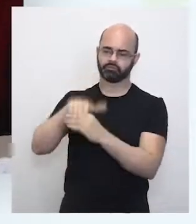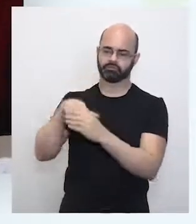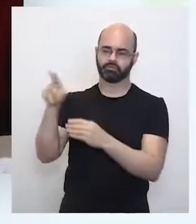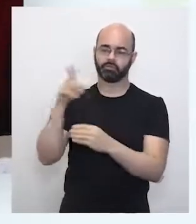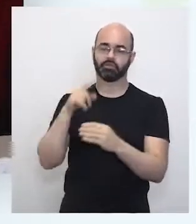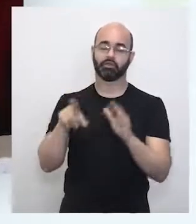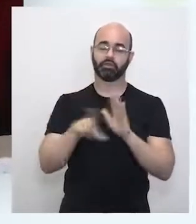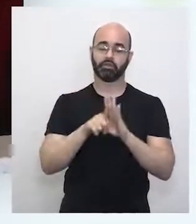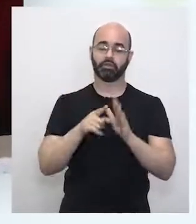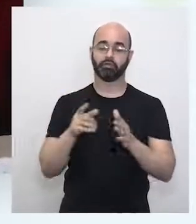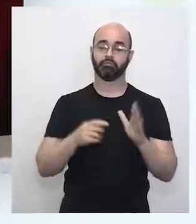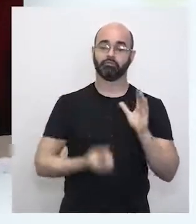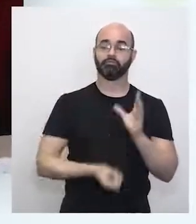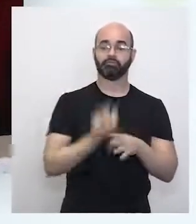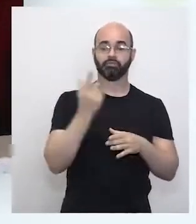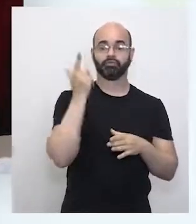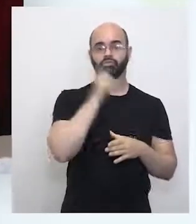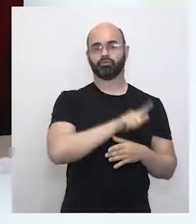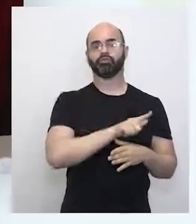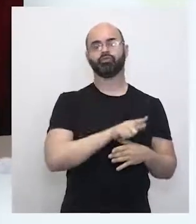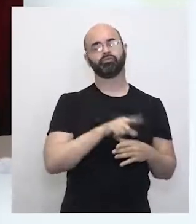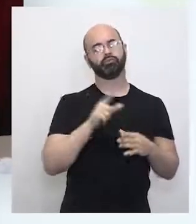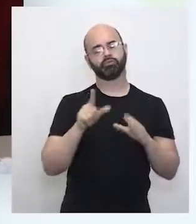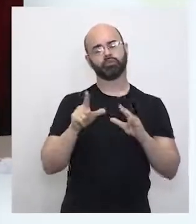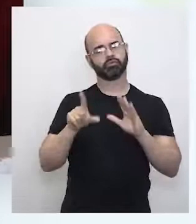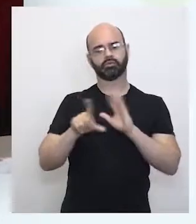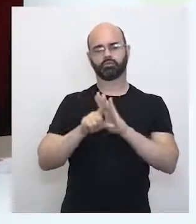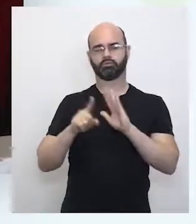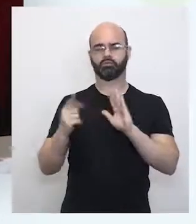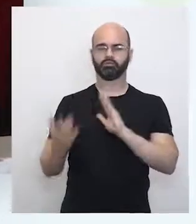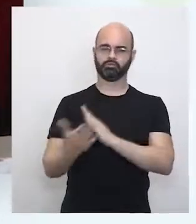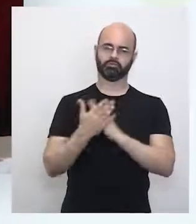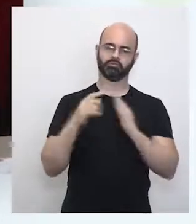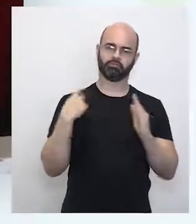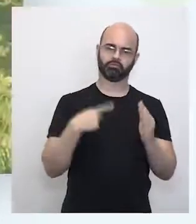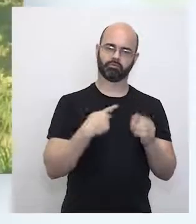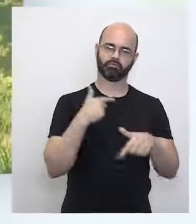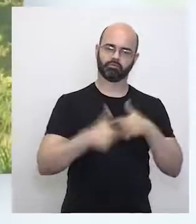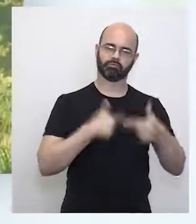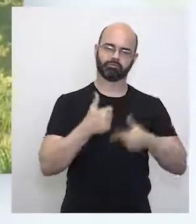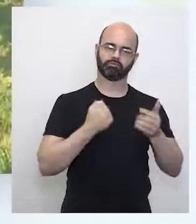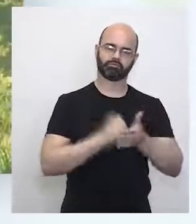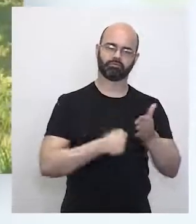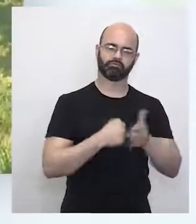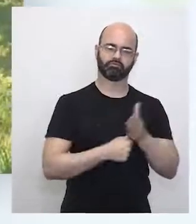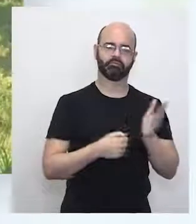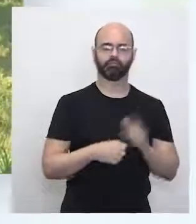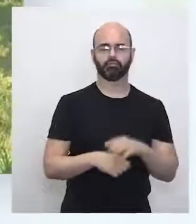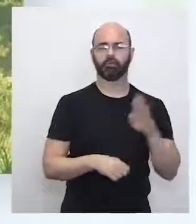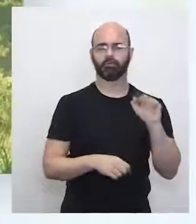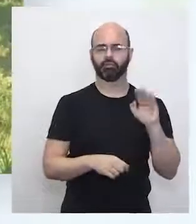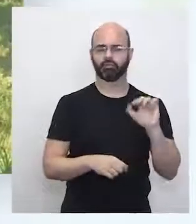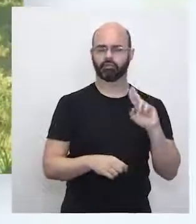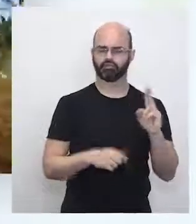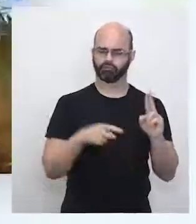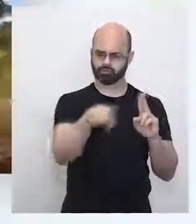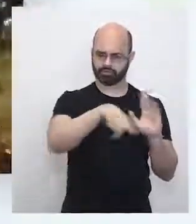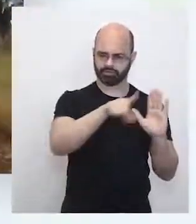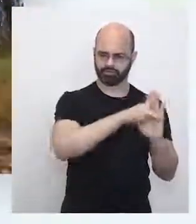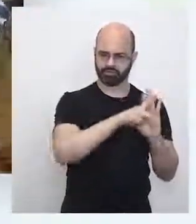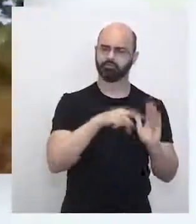lei. Aí a lei só veio mais, só nos ajudar mais, fortalecer mesmo a nossa luta, né? O babaçu é de vocês. O babaçu é